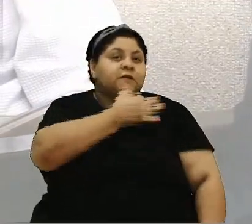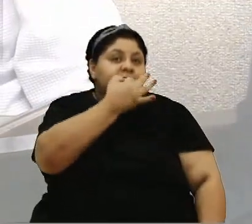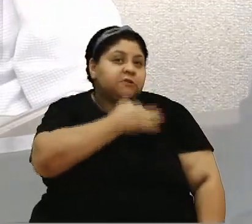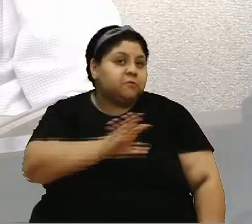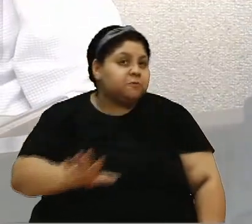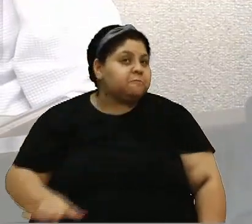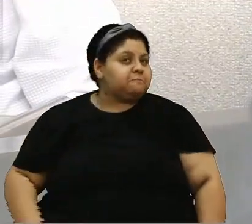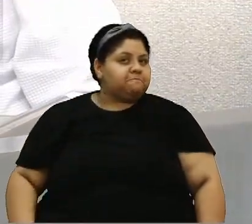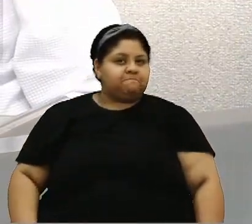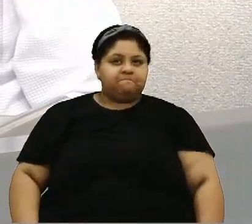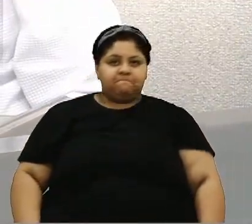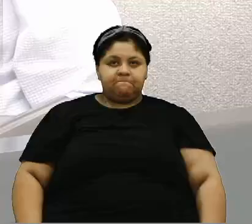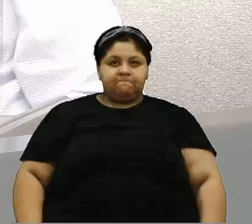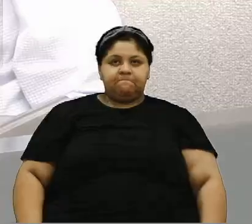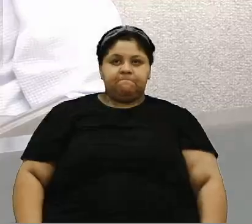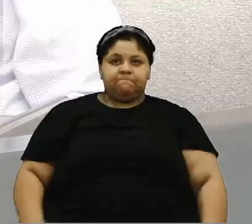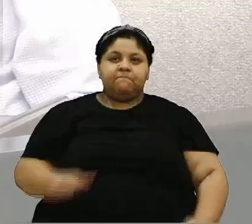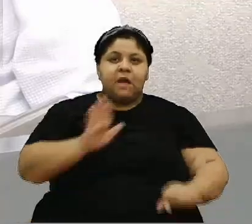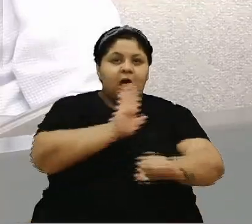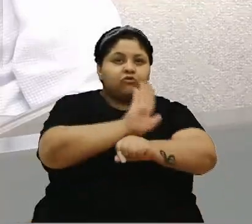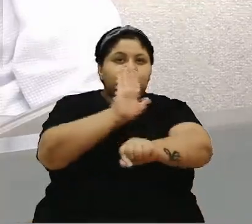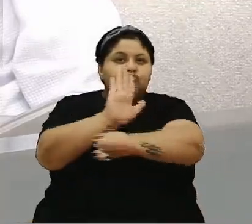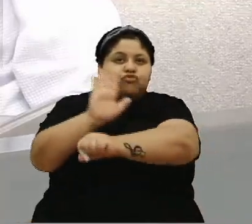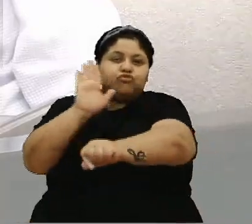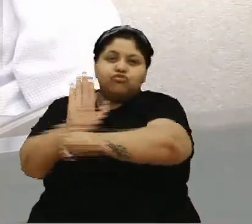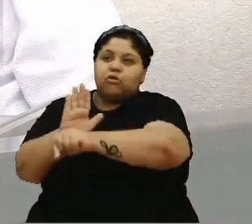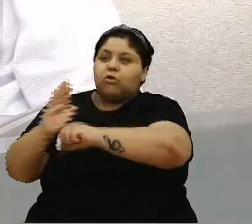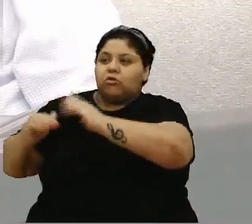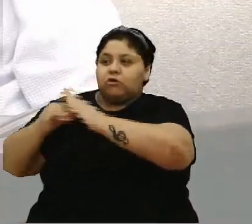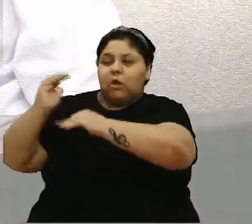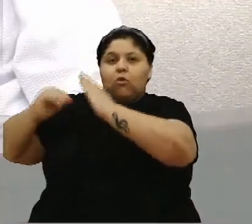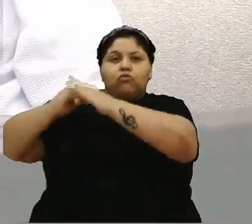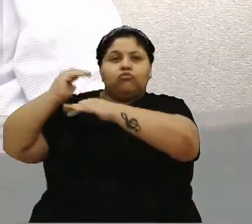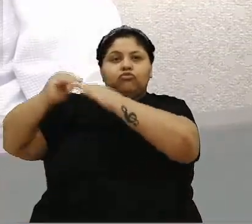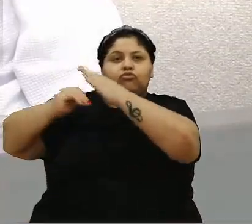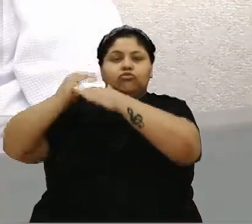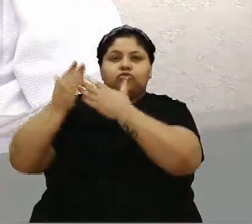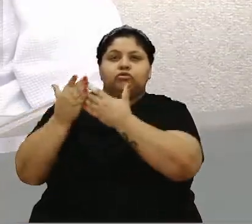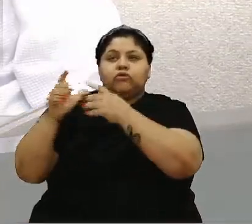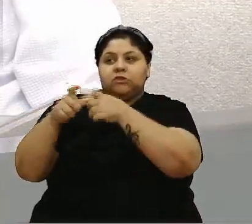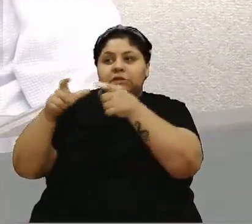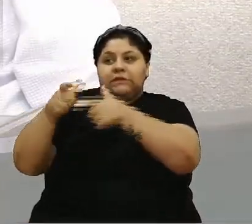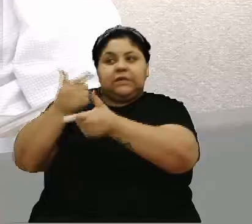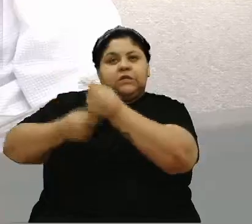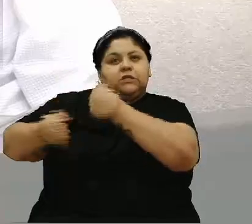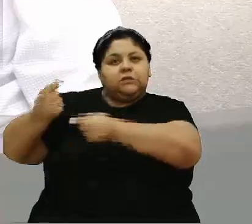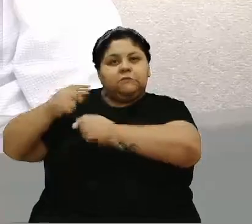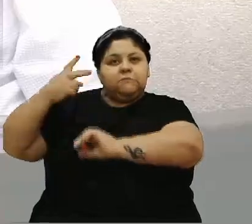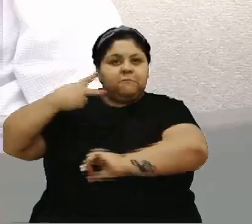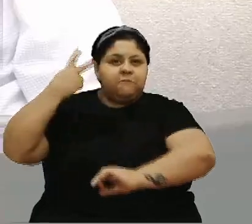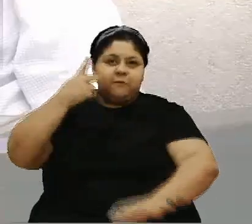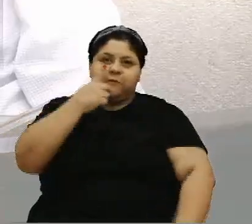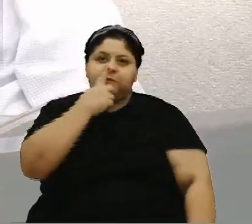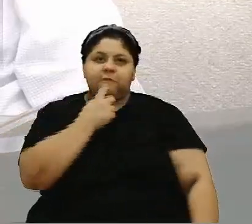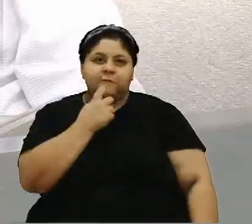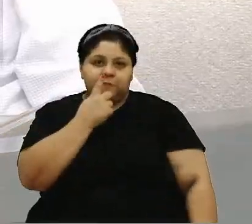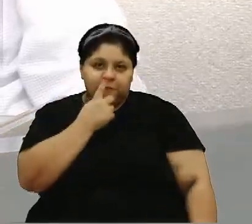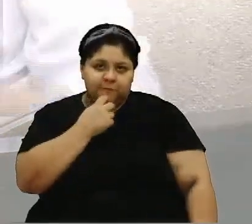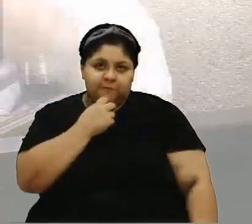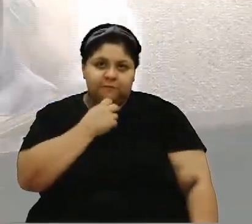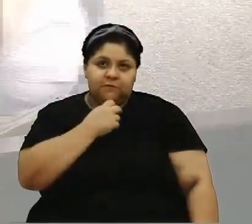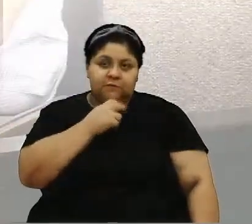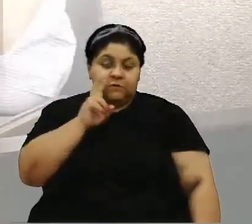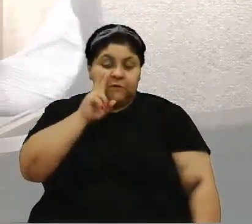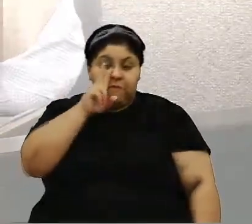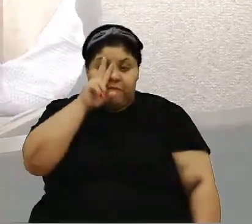Sul, auxiliaram a construção desta grande economia, vereadora Rose, deste grande potencial